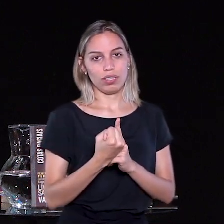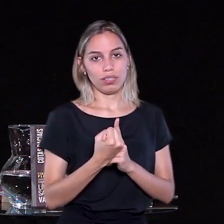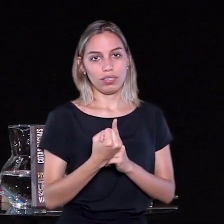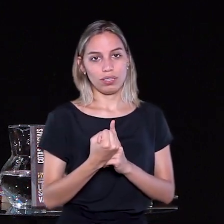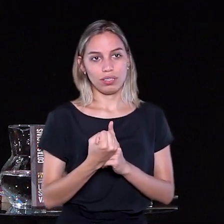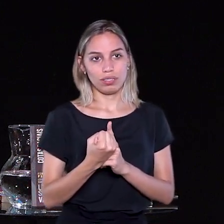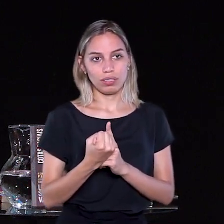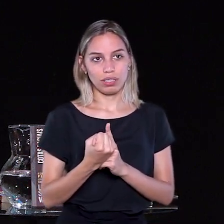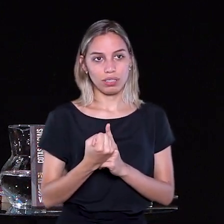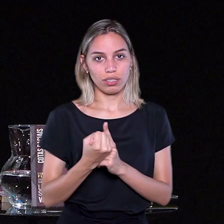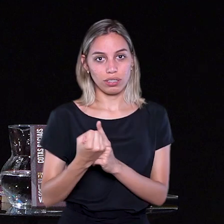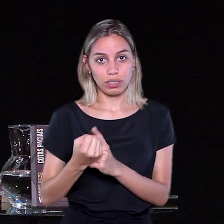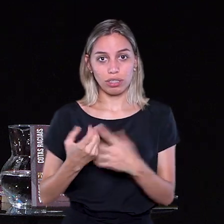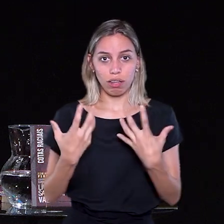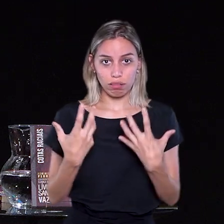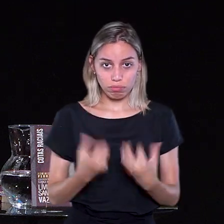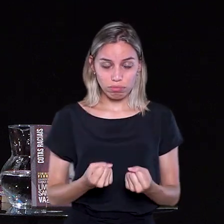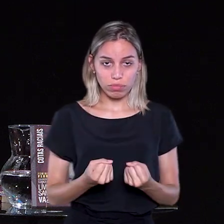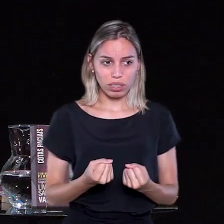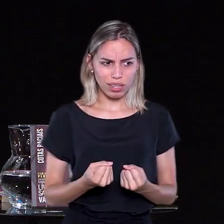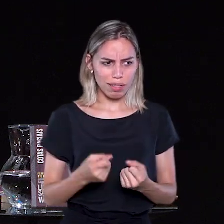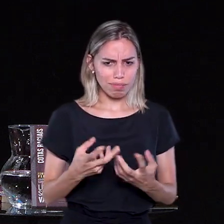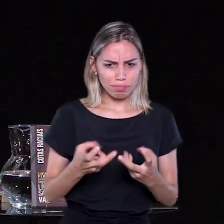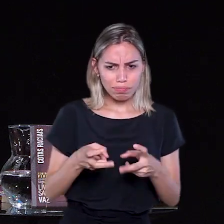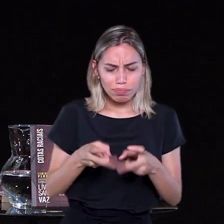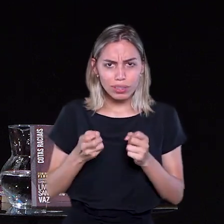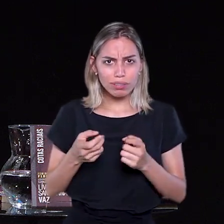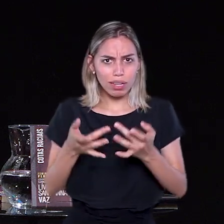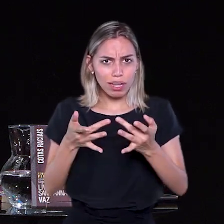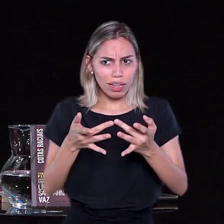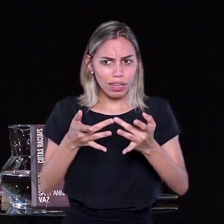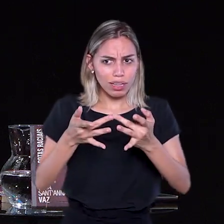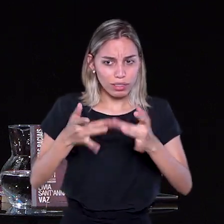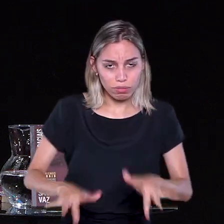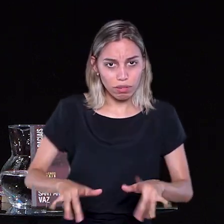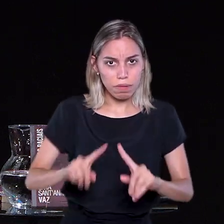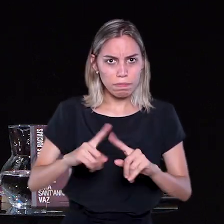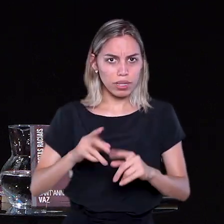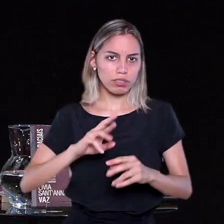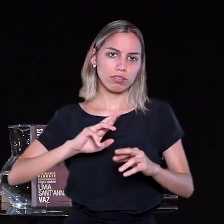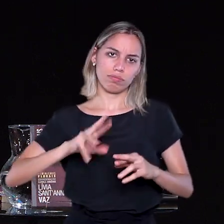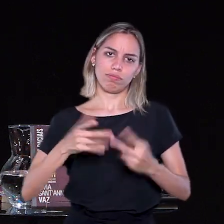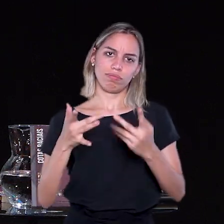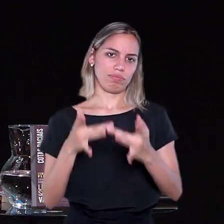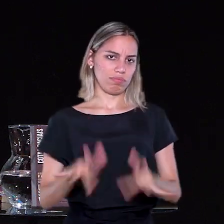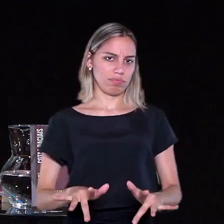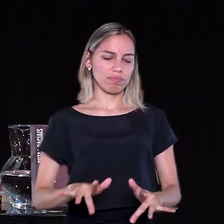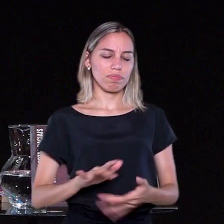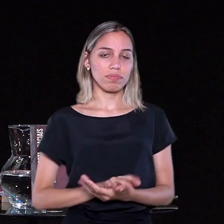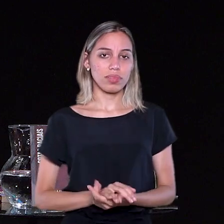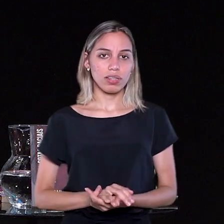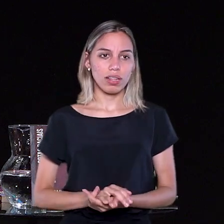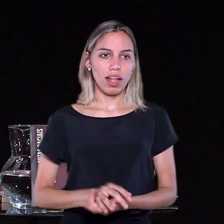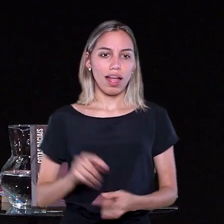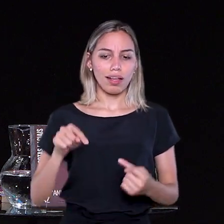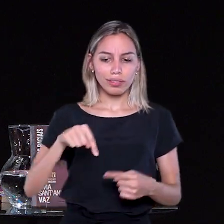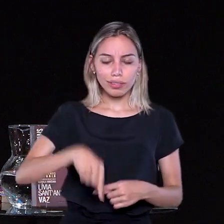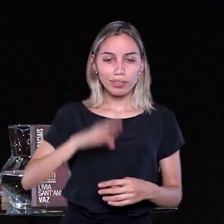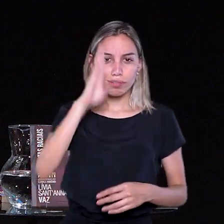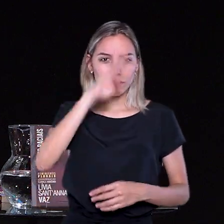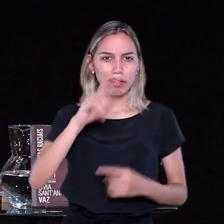social seria natural, e ela não é natural. Nós temos um elevador social quebrado no Brasil. Quebrado. E